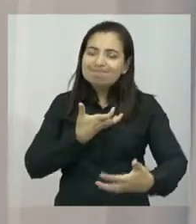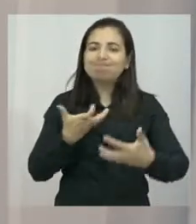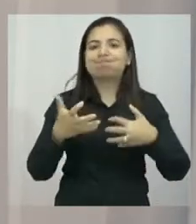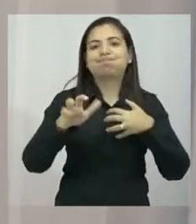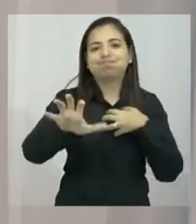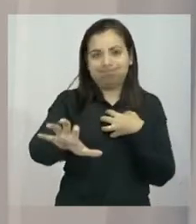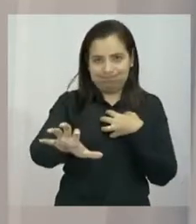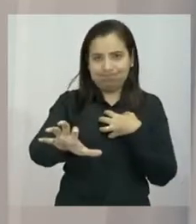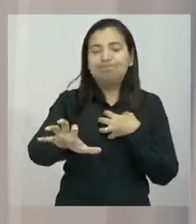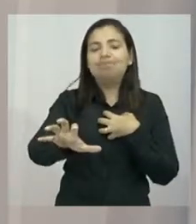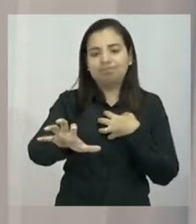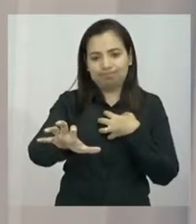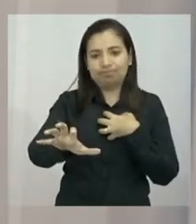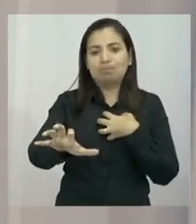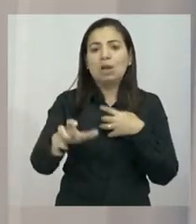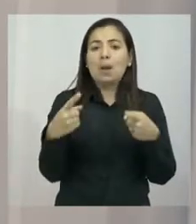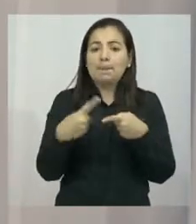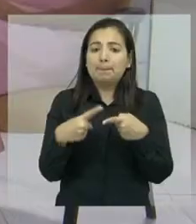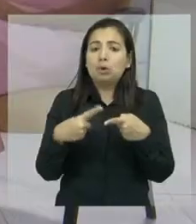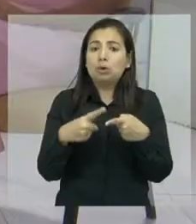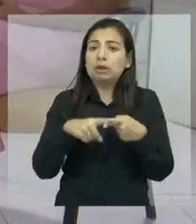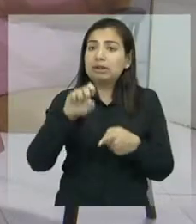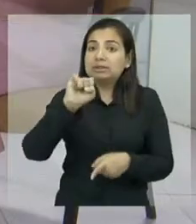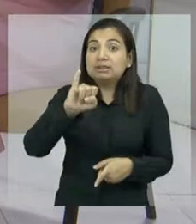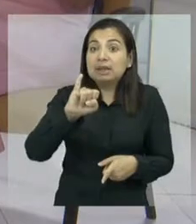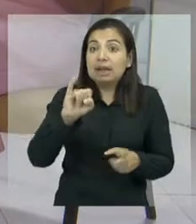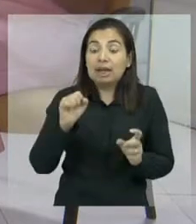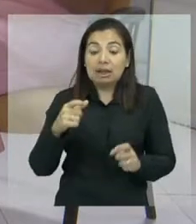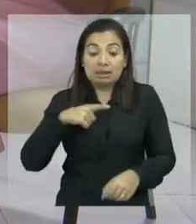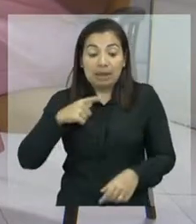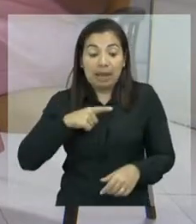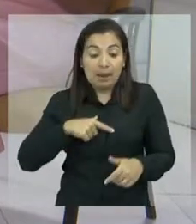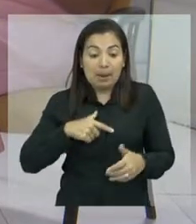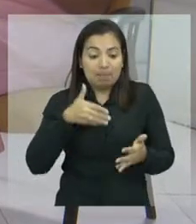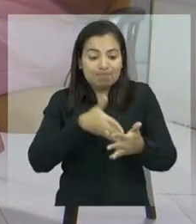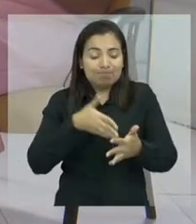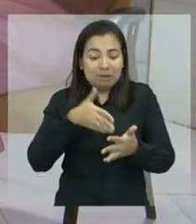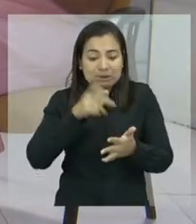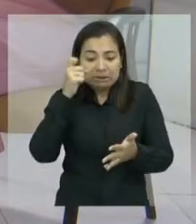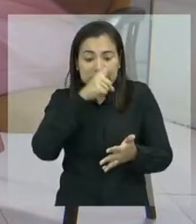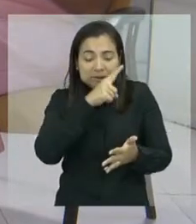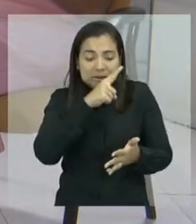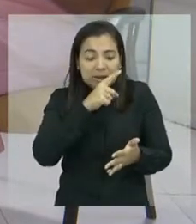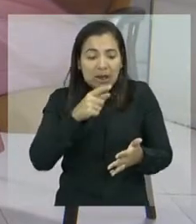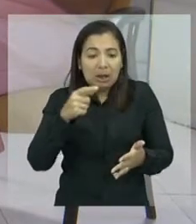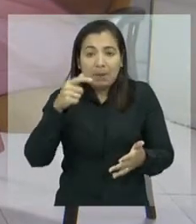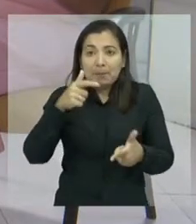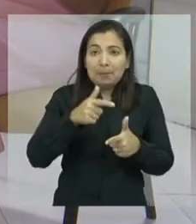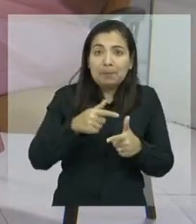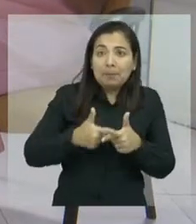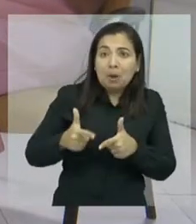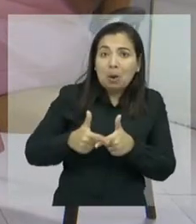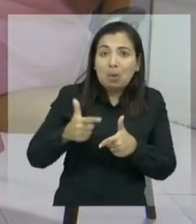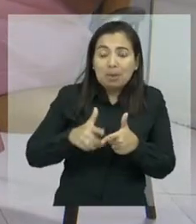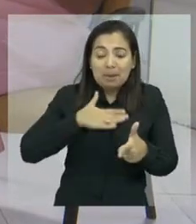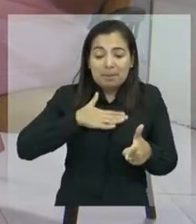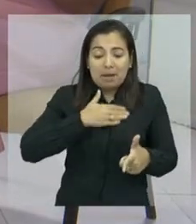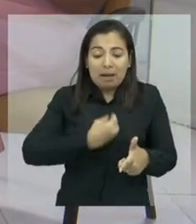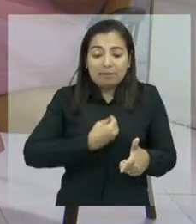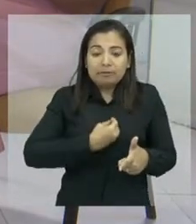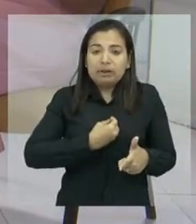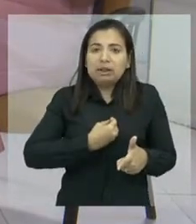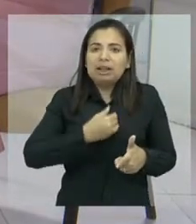outro antes que até mesmo essa própria situação de dificuldade bata a nossa porta. Né? Então, é uma